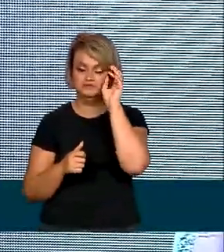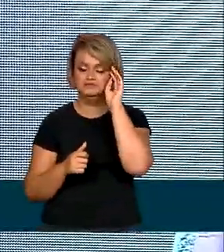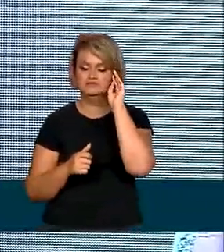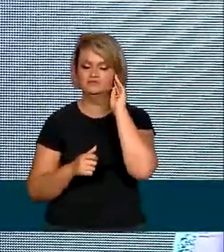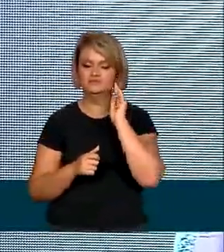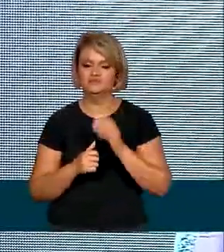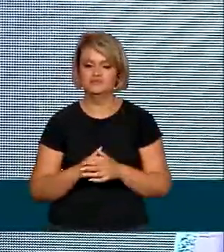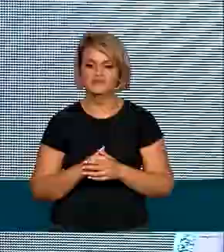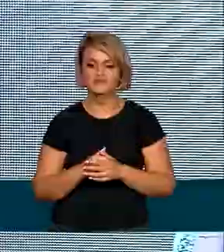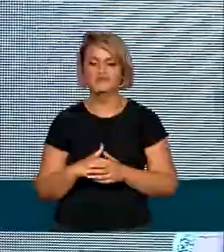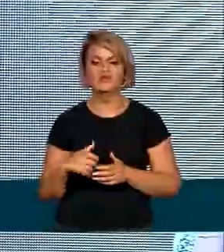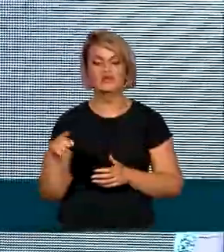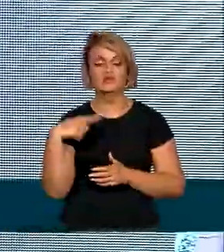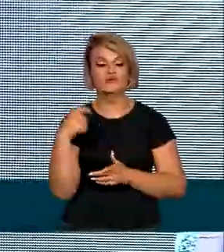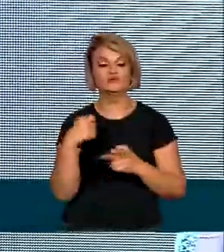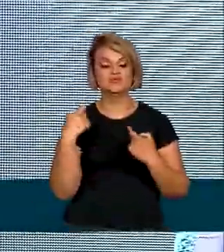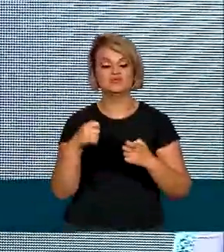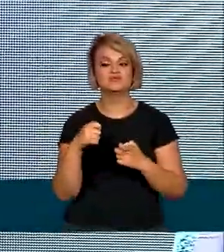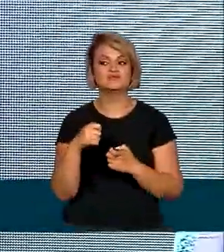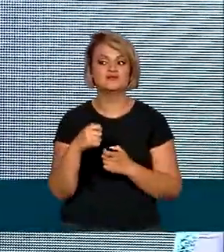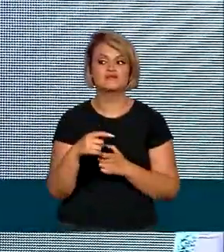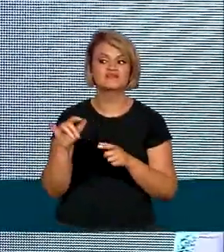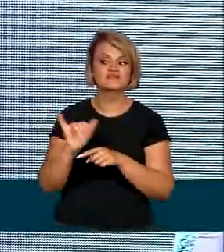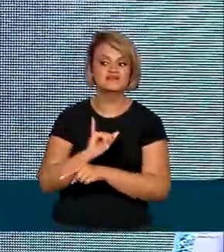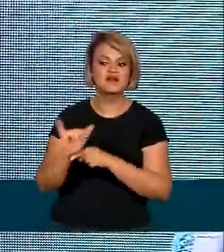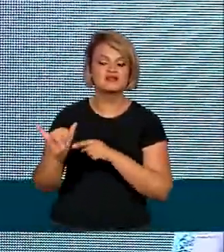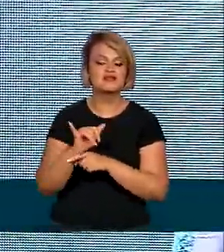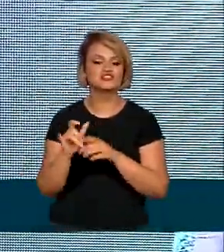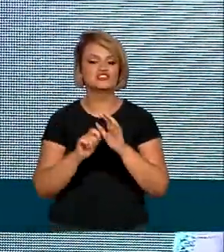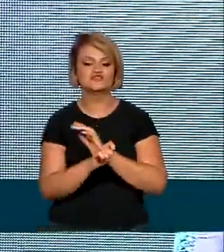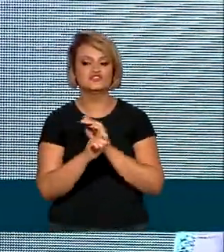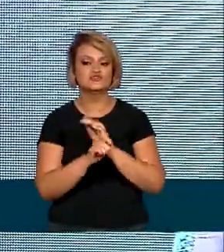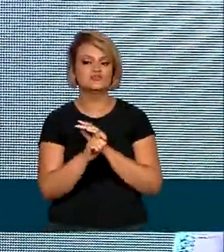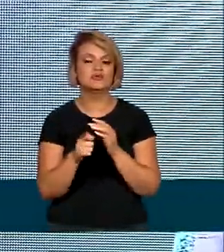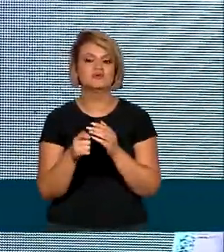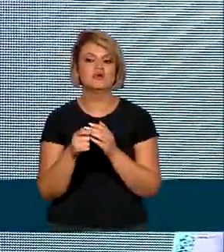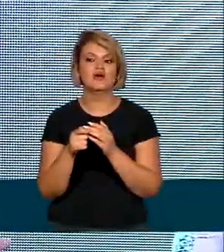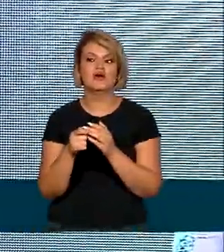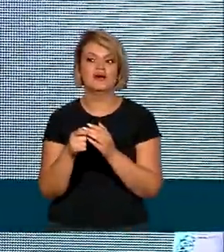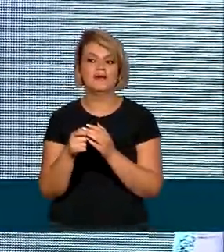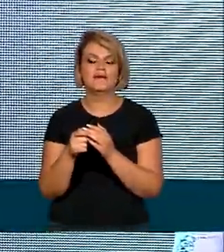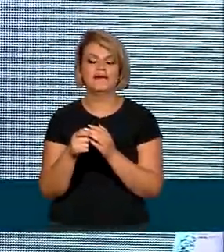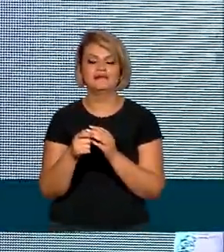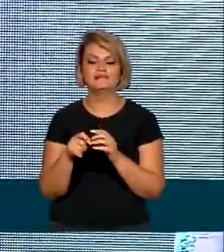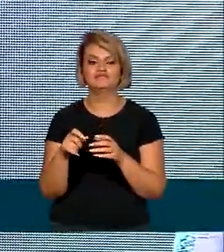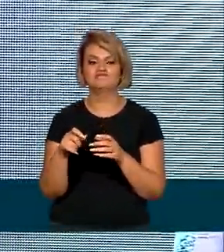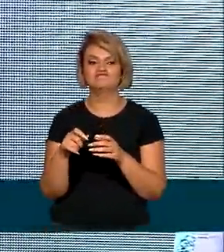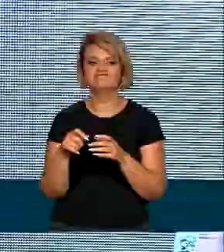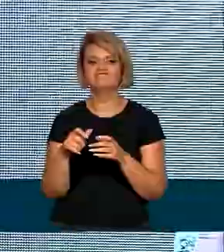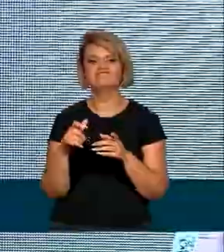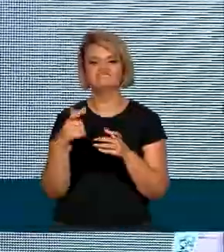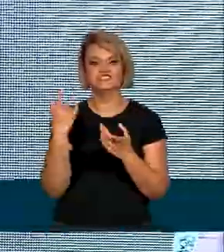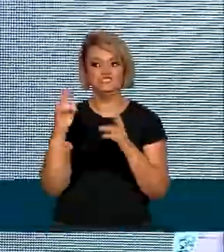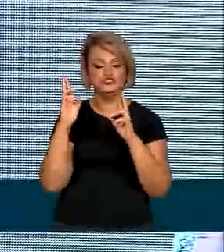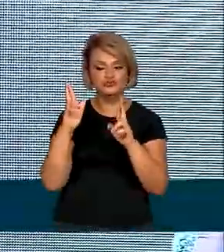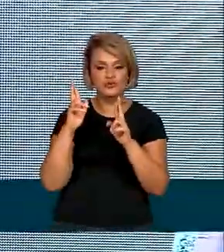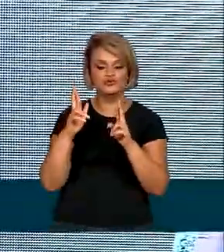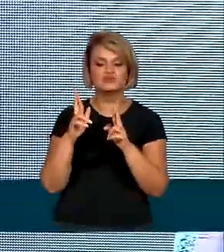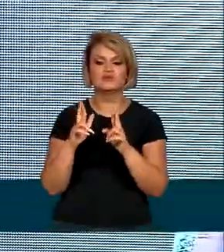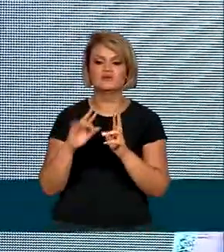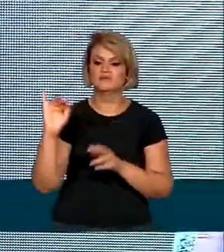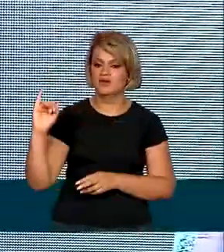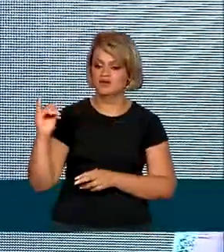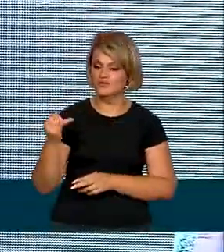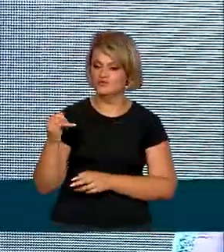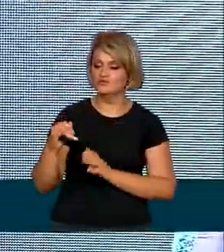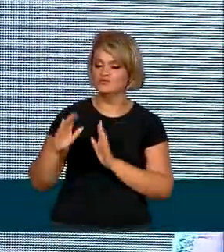dizer que nós precisamos buscar fontes de financiamentos preciso ir torcemos para que os